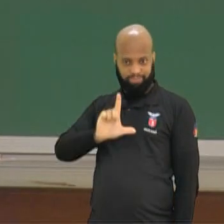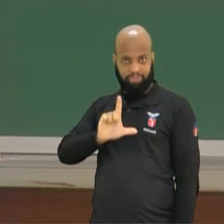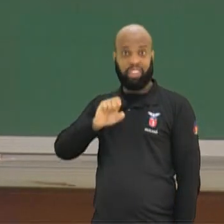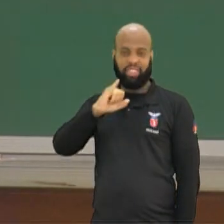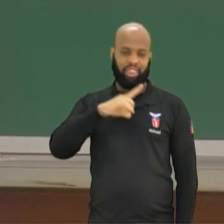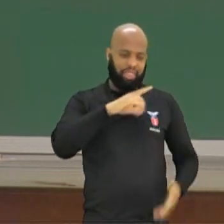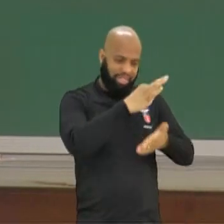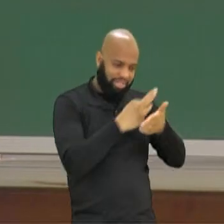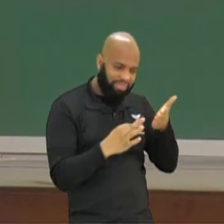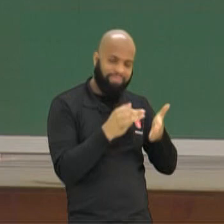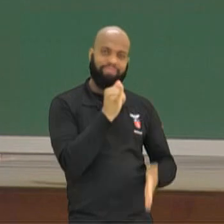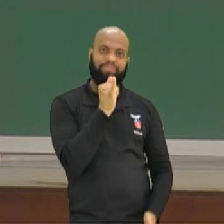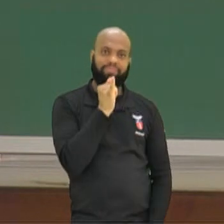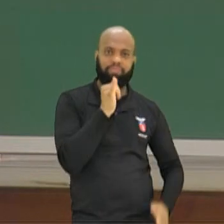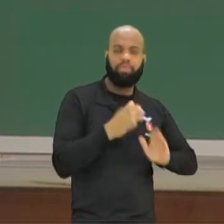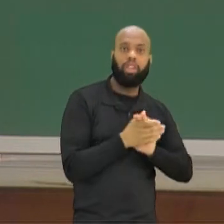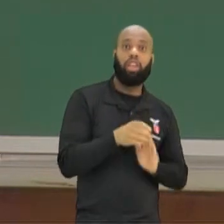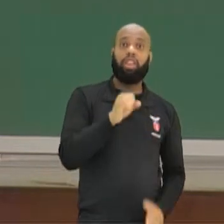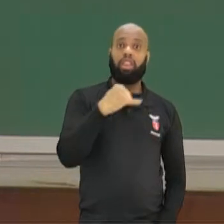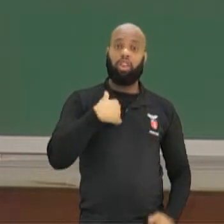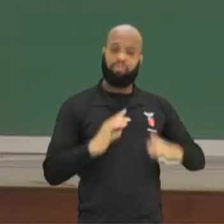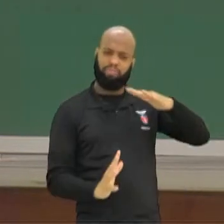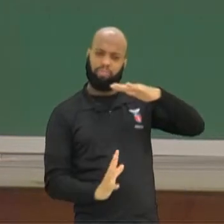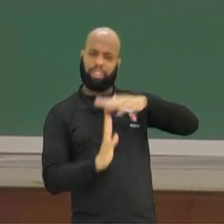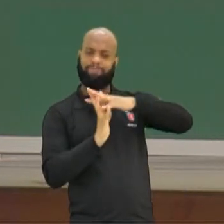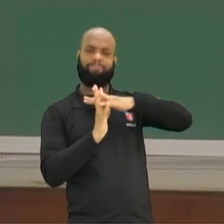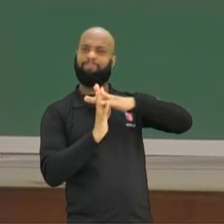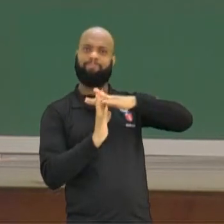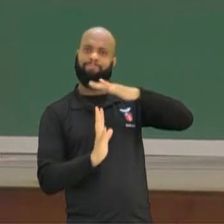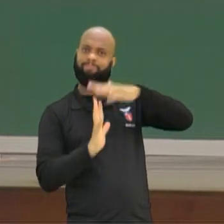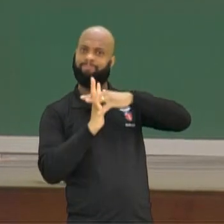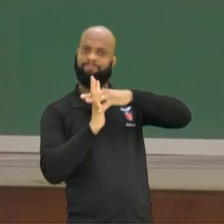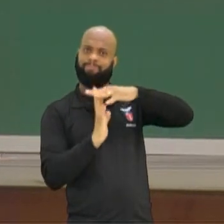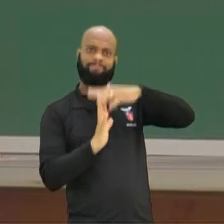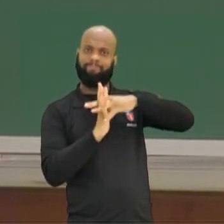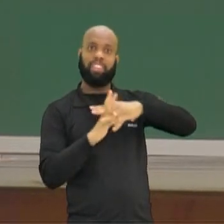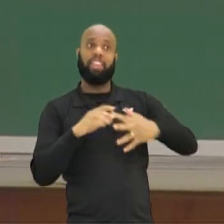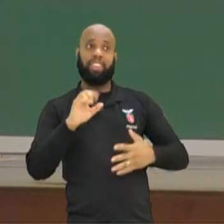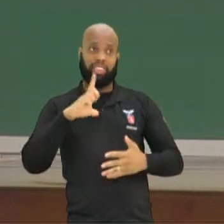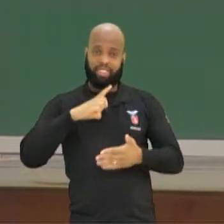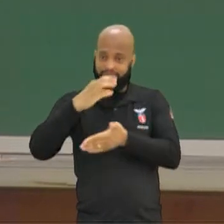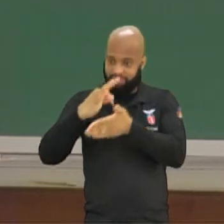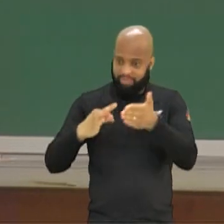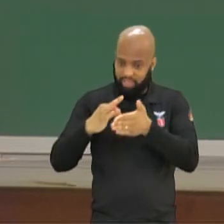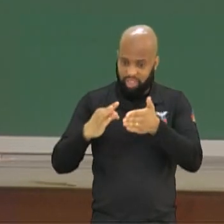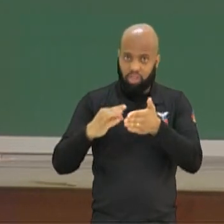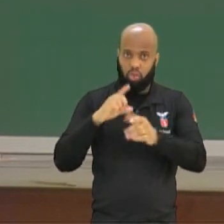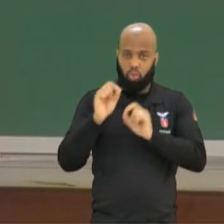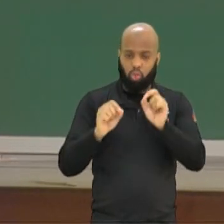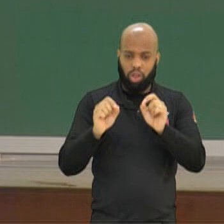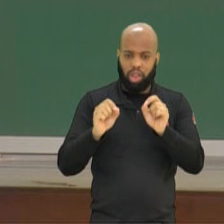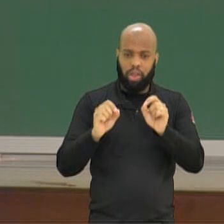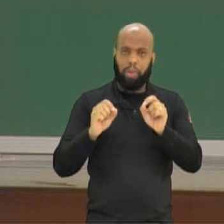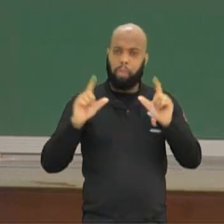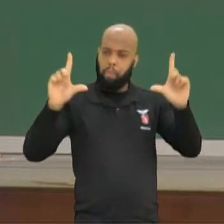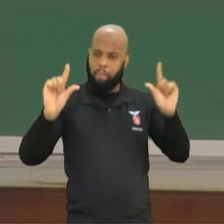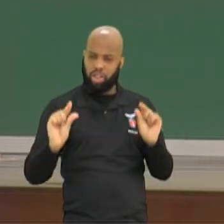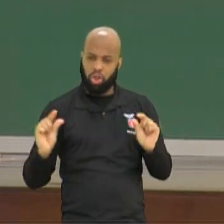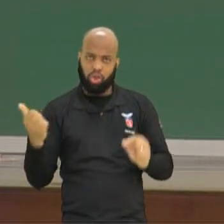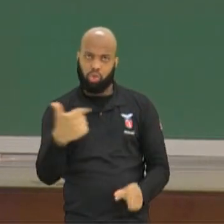aqui, se eu for além dele, eu extrapolo. Agora, se eu tenho o texto aqui e eu for menos do que ele